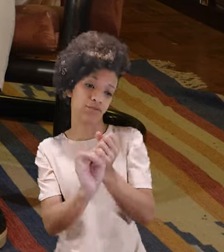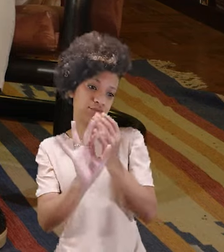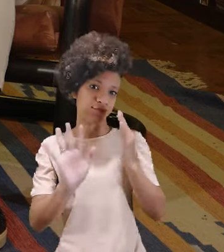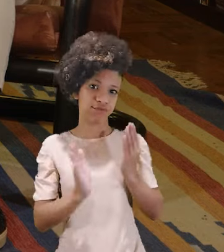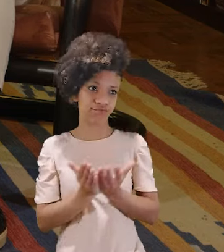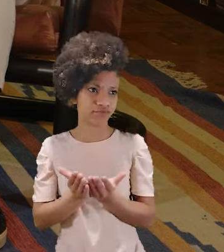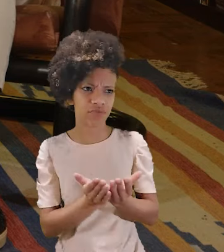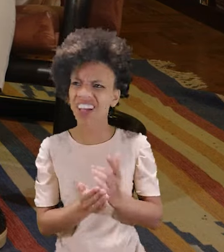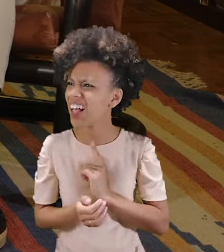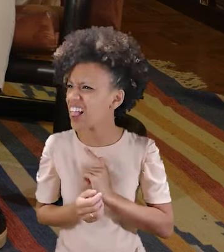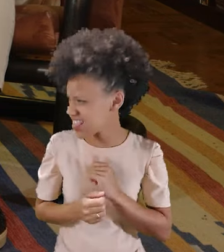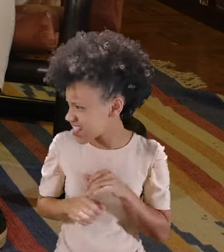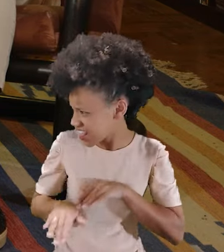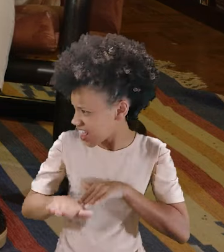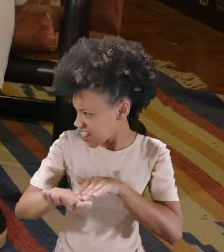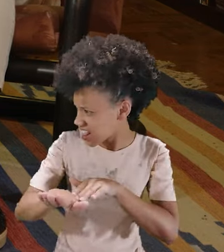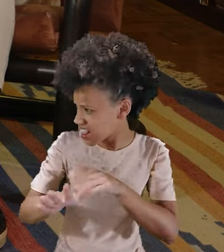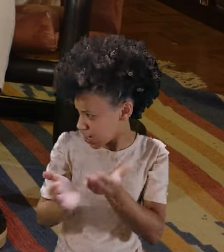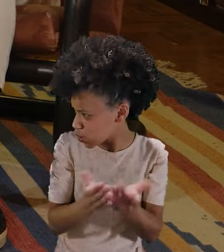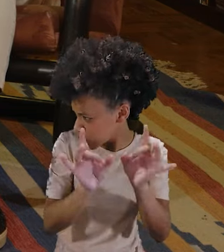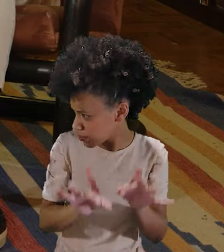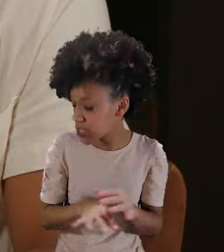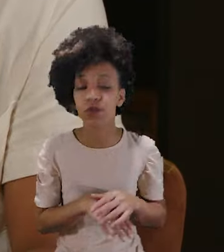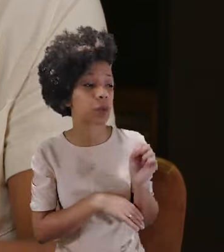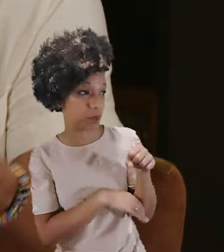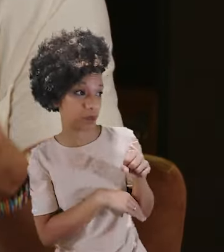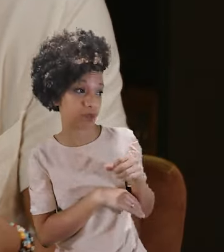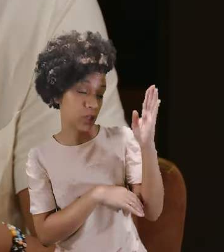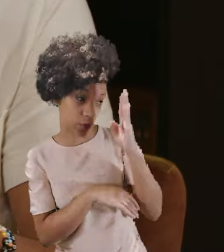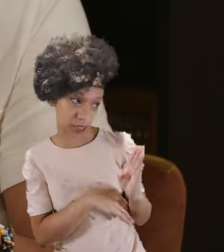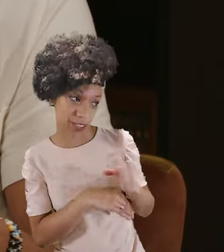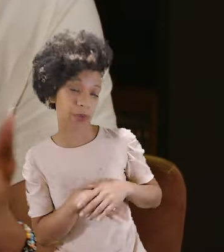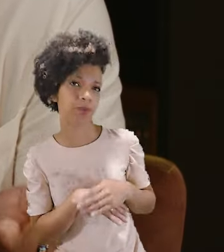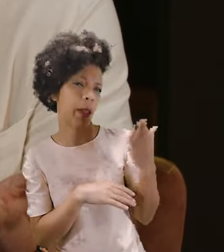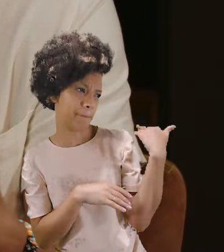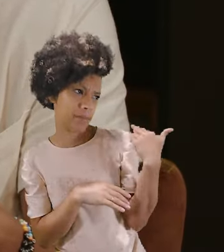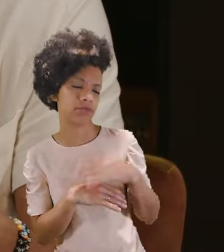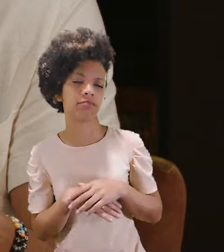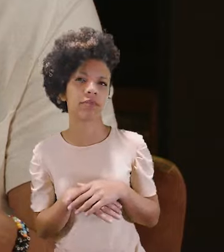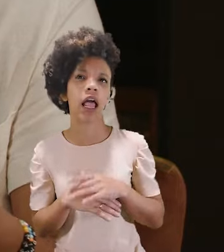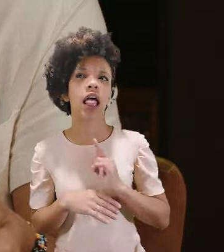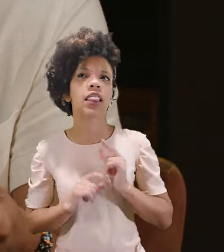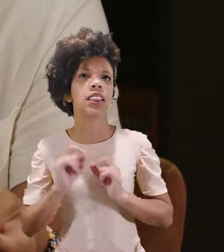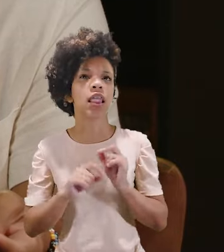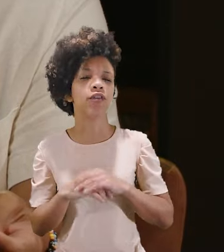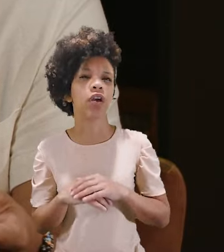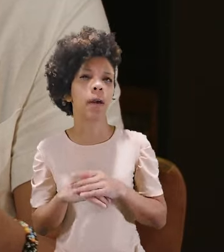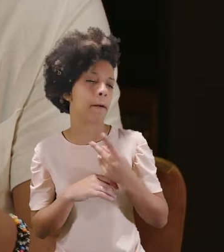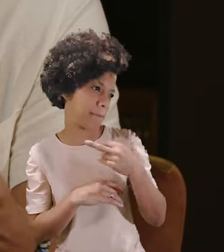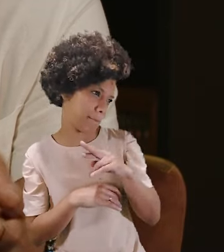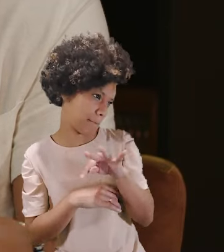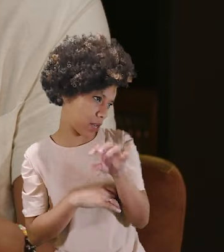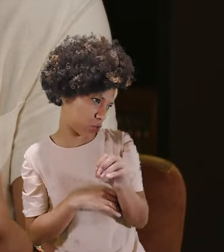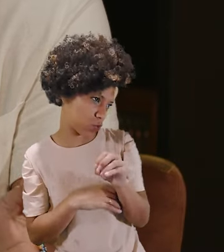verdade tem visto é trânsito sim inclusive no Brasil há um tempo atrás existiam poucos